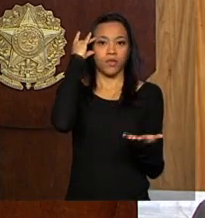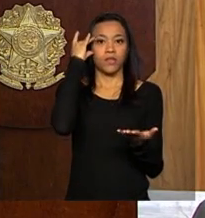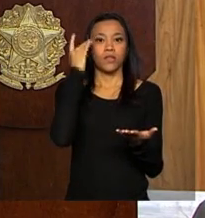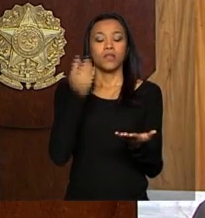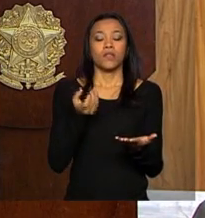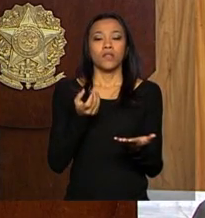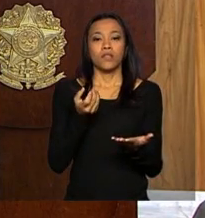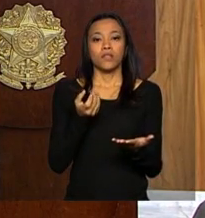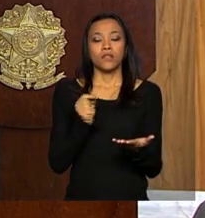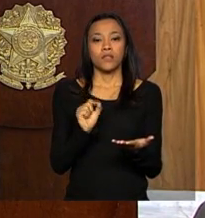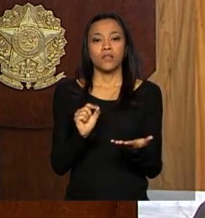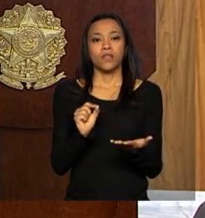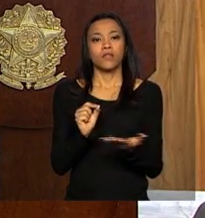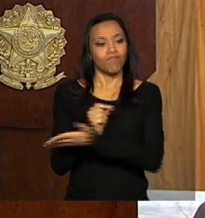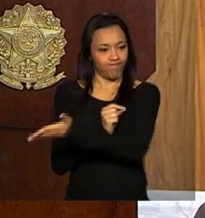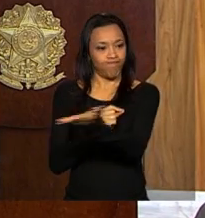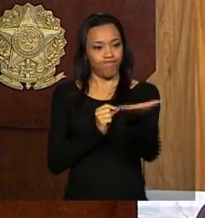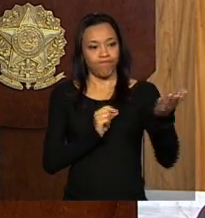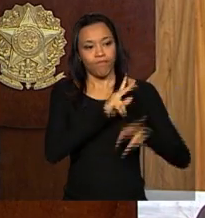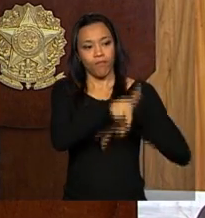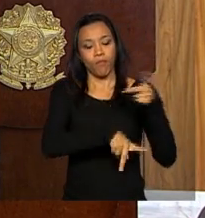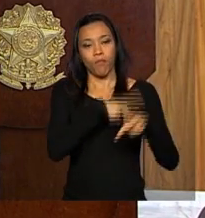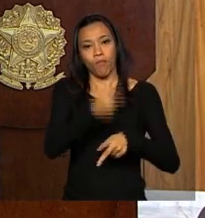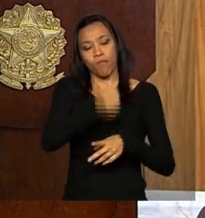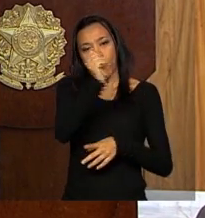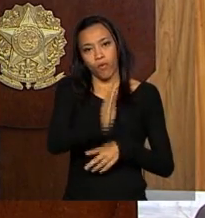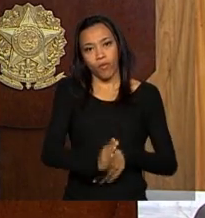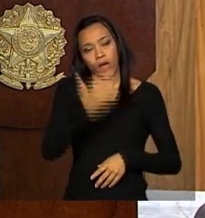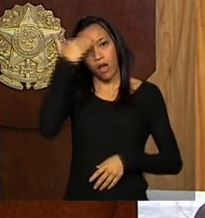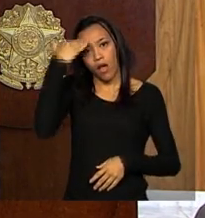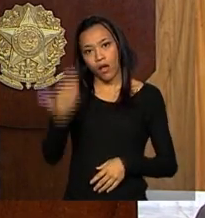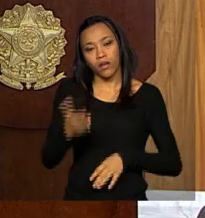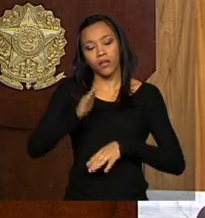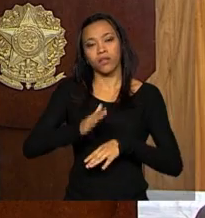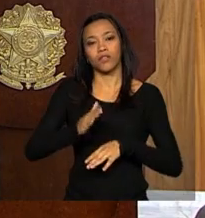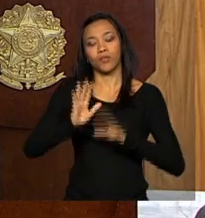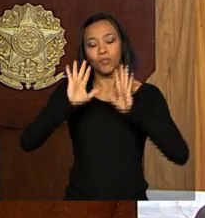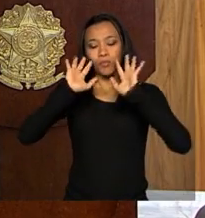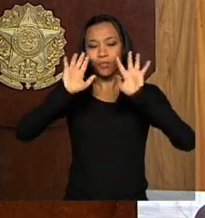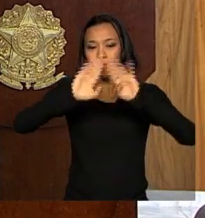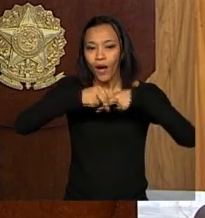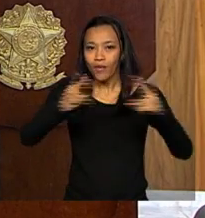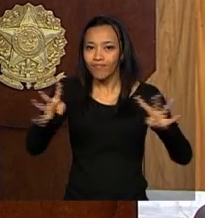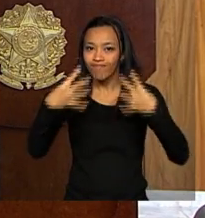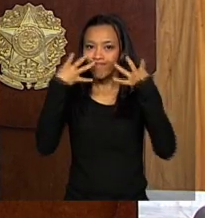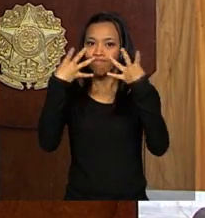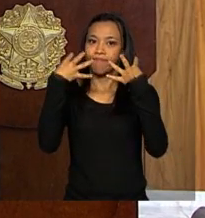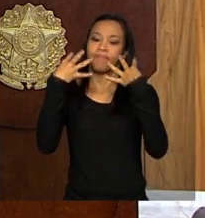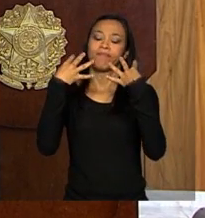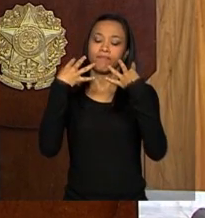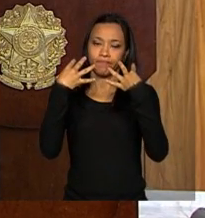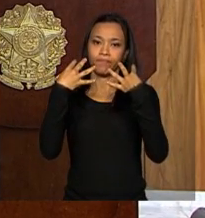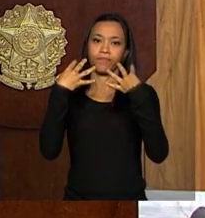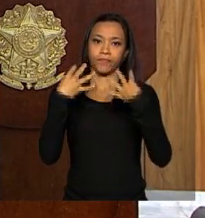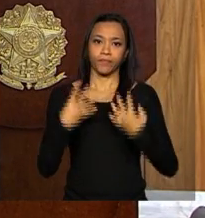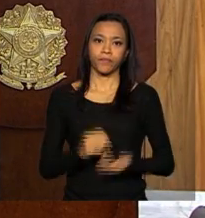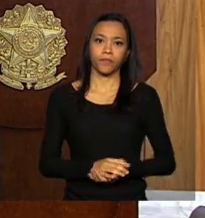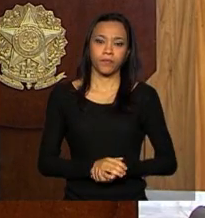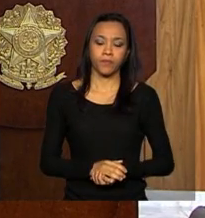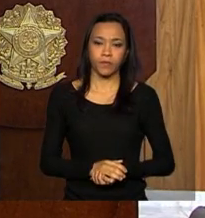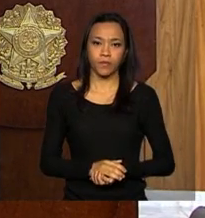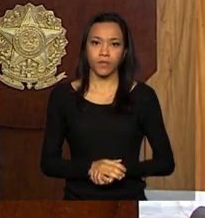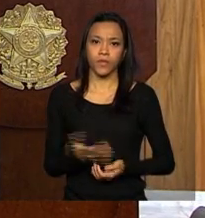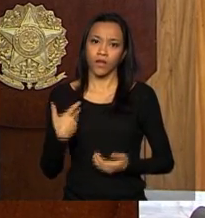que é ao povo irmão brasileiro, eu agradeço enormemente pela atenção dispensada e